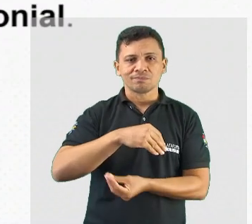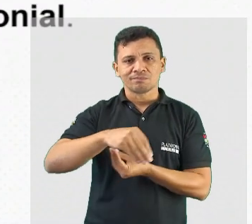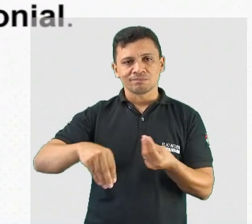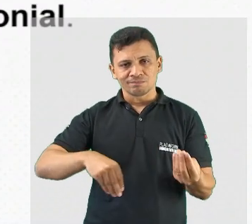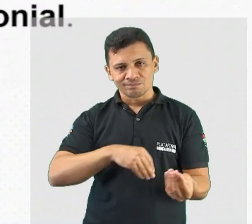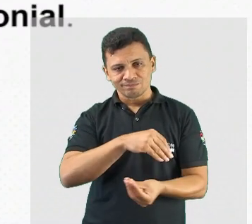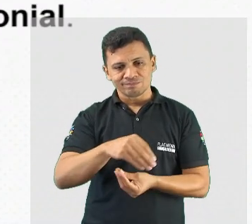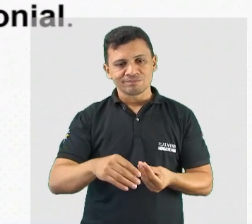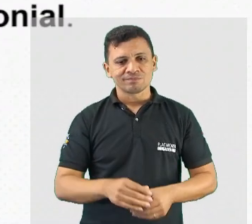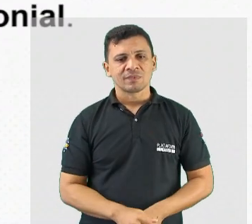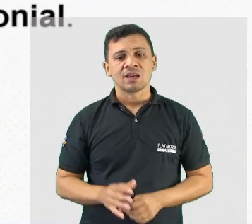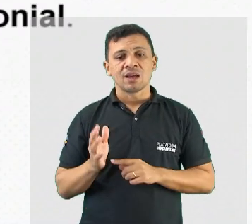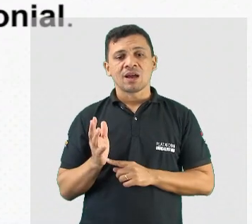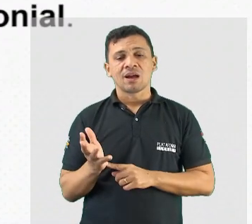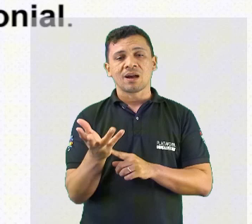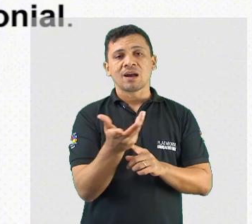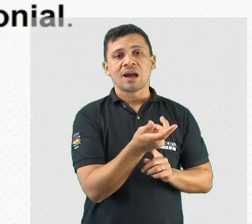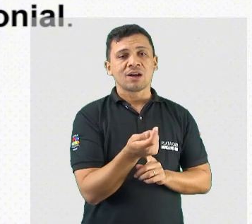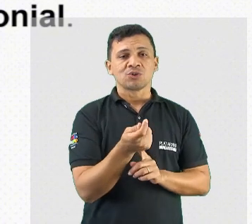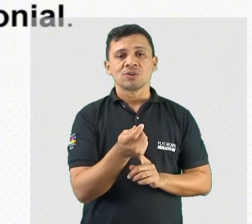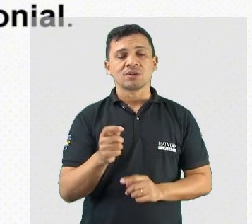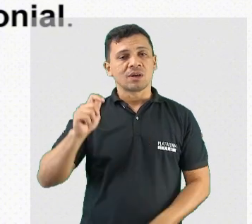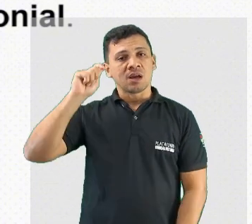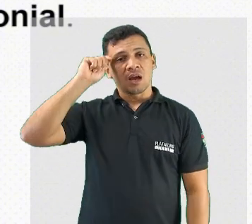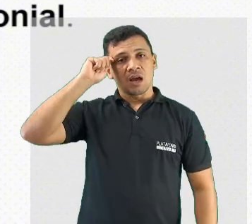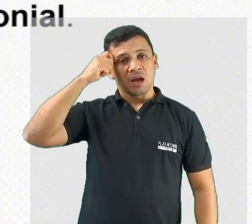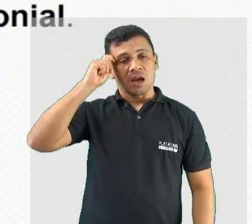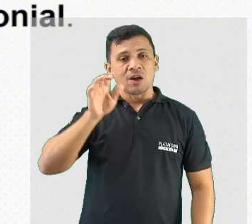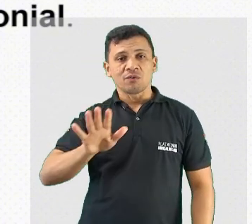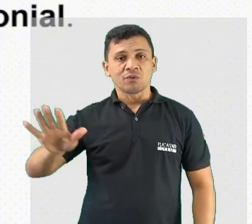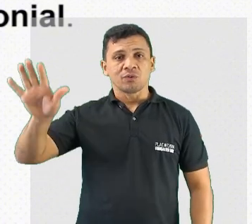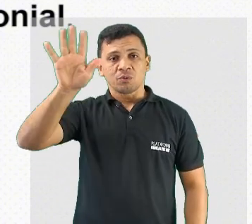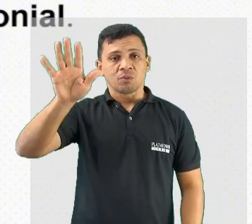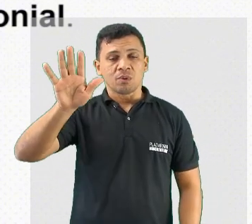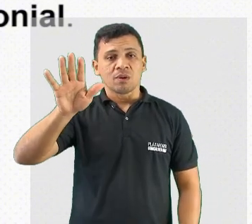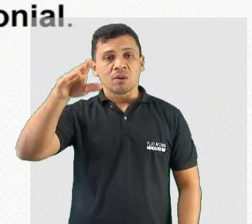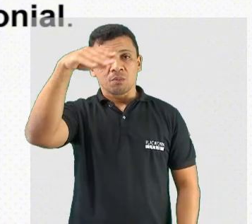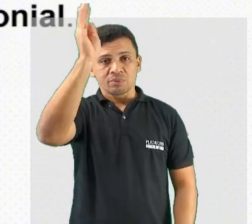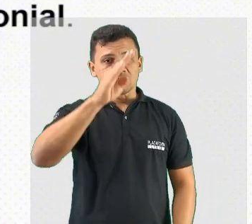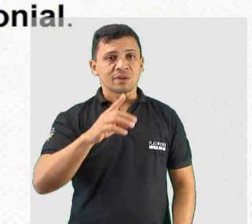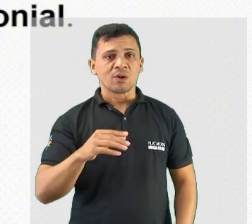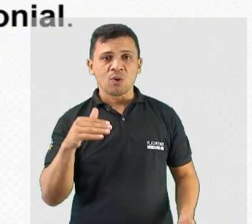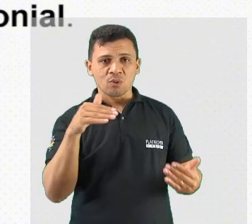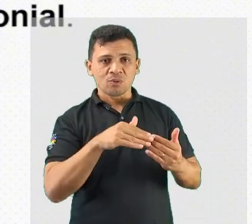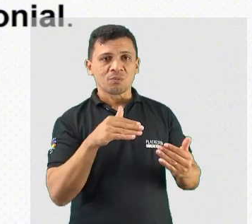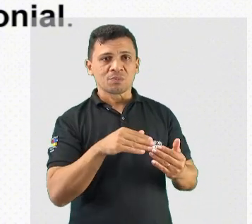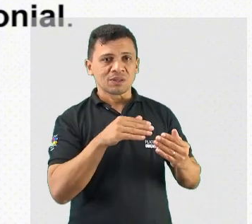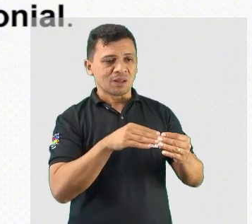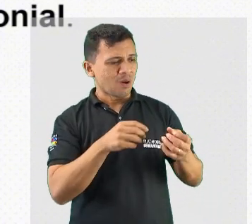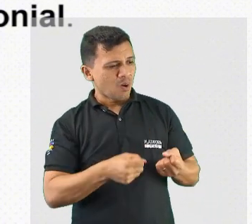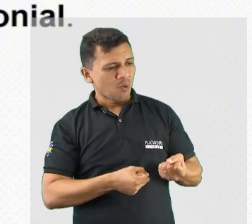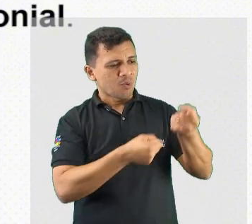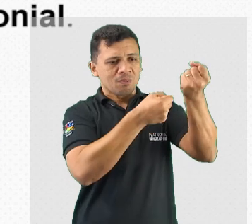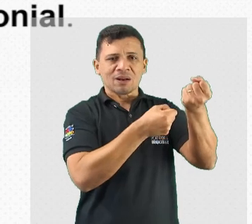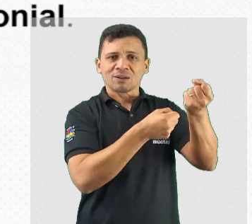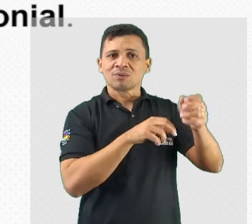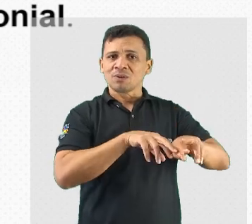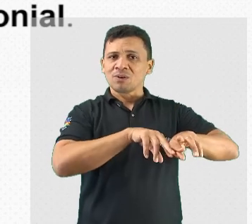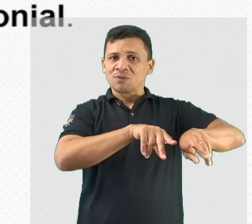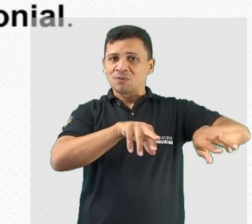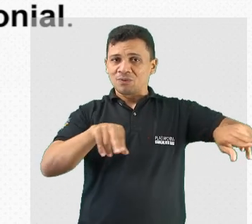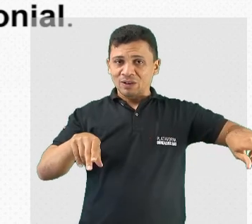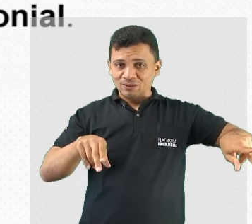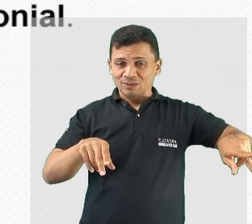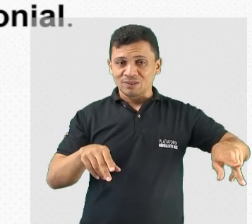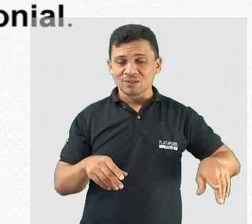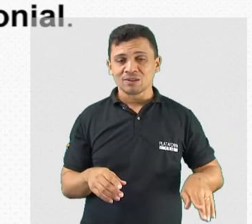Hoje, a arte afro-brasileira não tem a ver só com os maracatus, nem com o barroco, nem com a pura arte ritual. A gente está falando